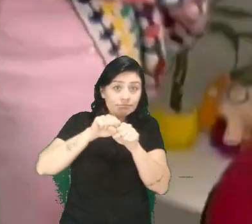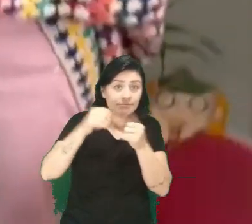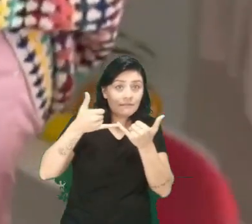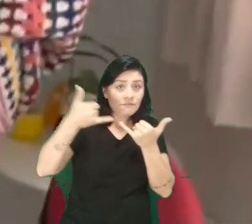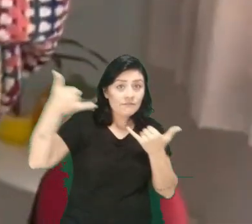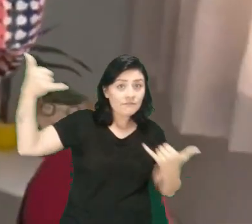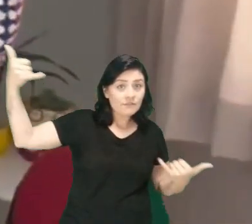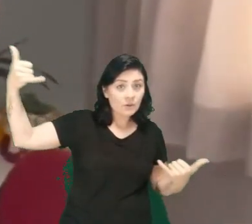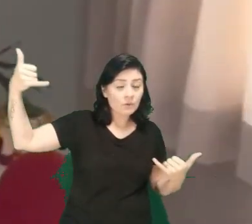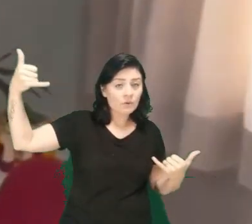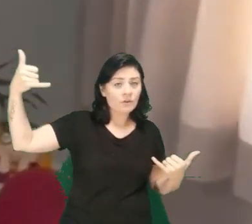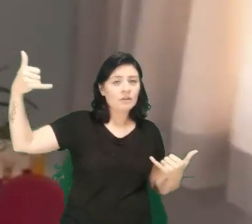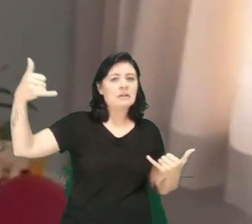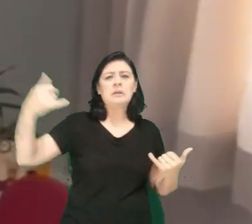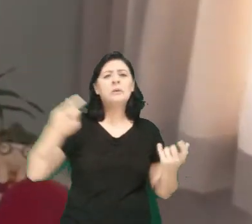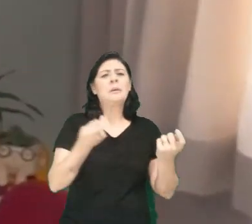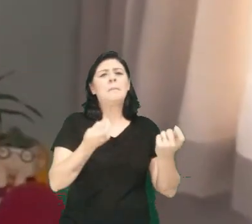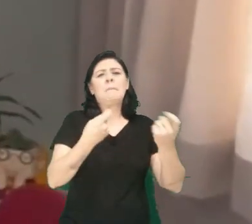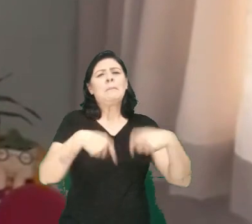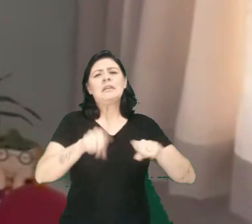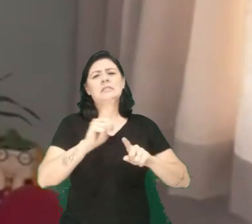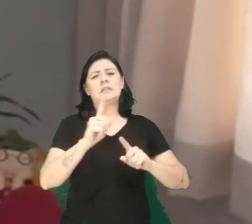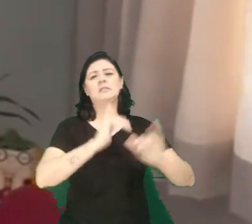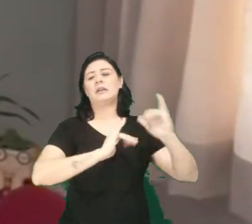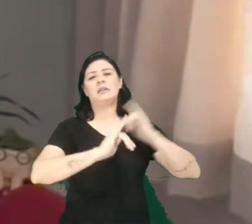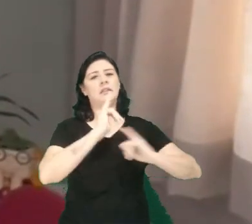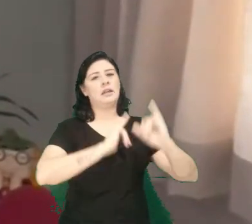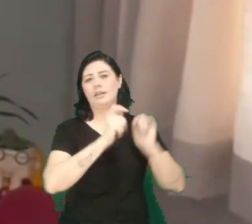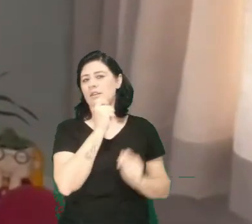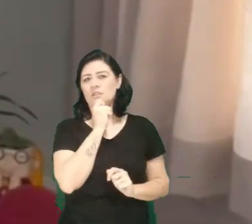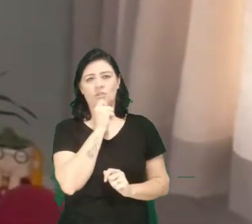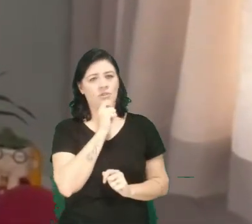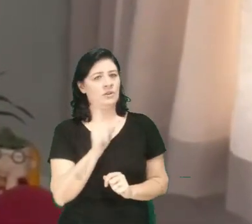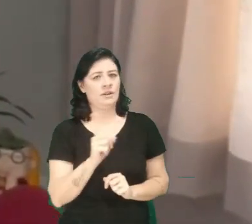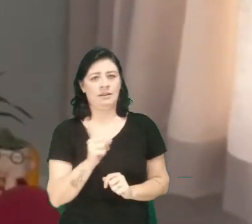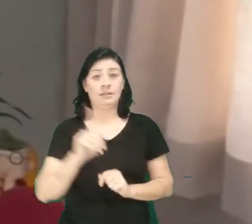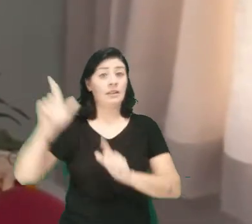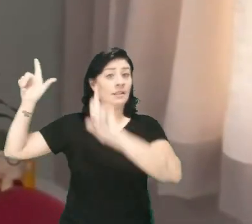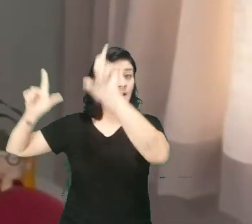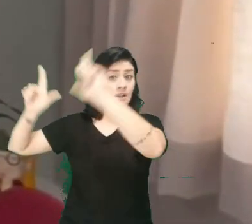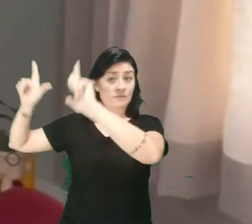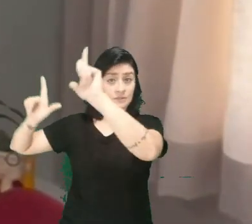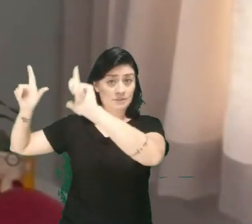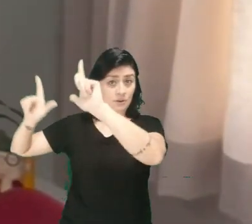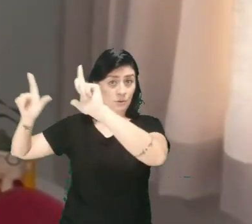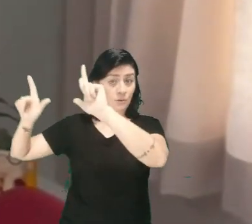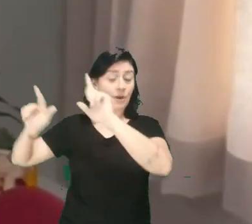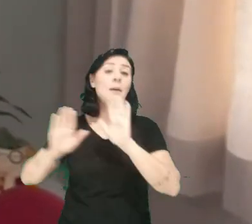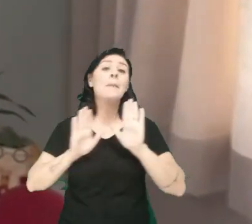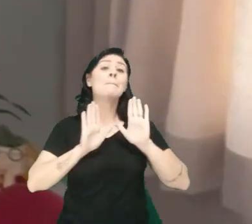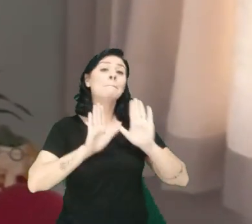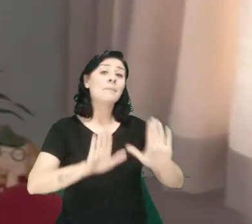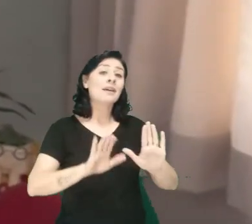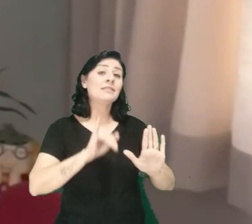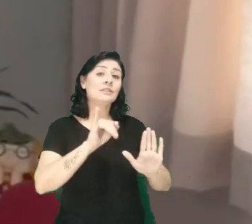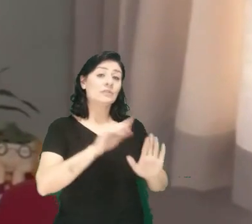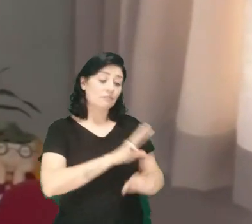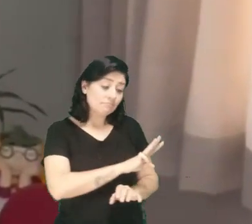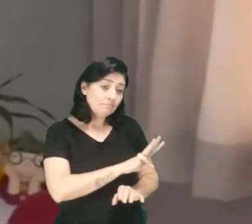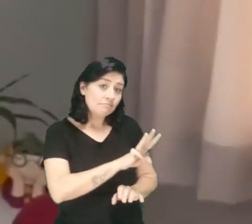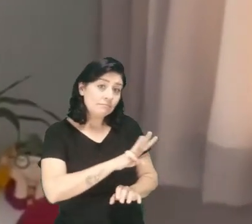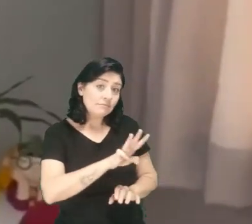Nesse processo não é necessário que tenha internet na televisão, mas se você for acessar o portal